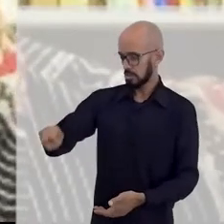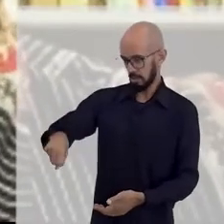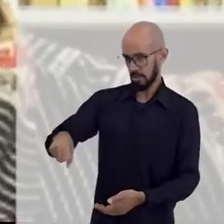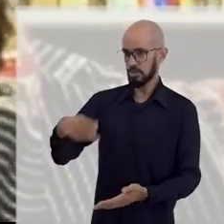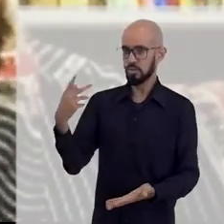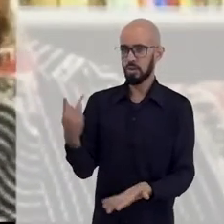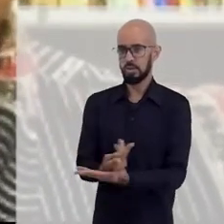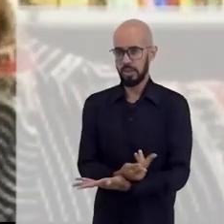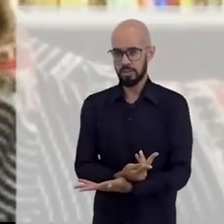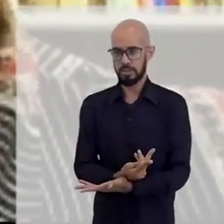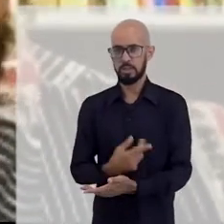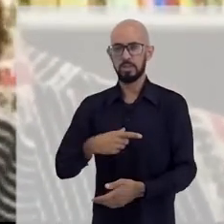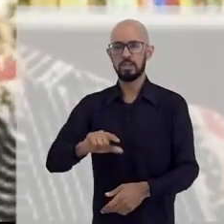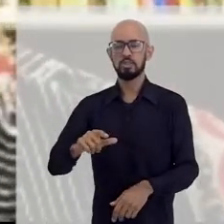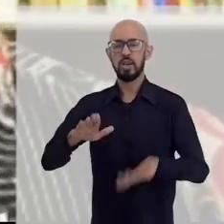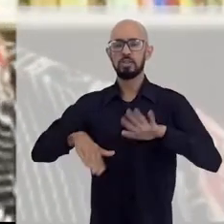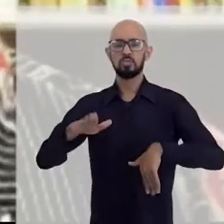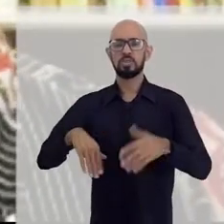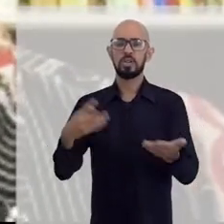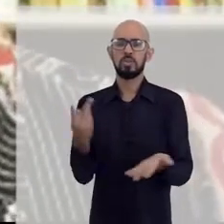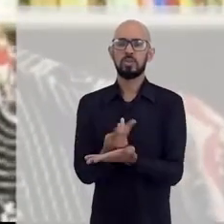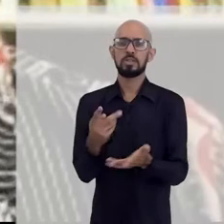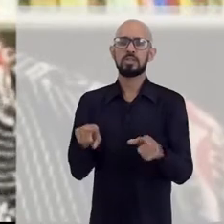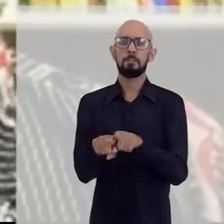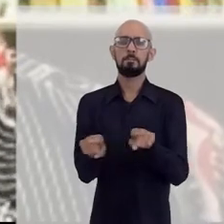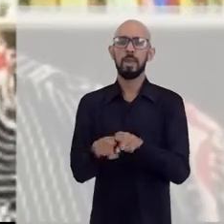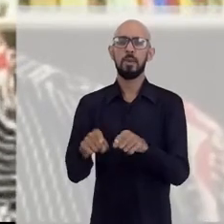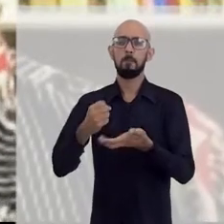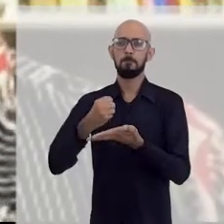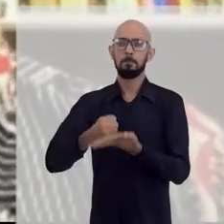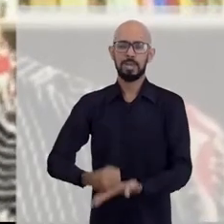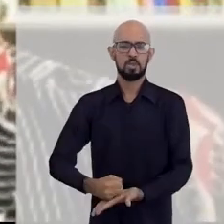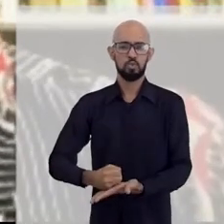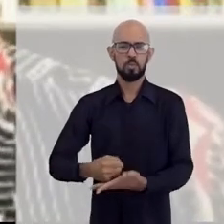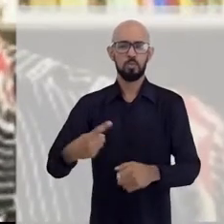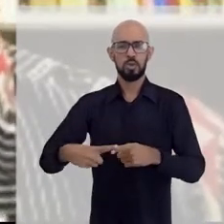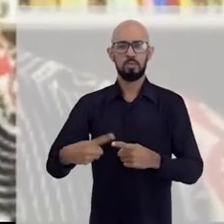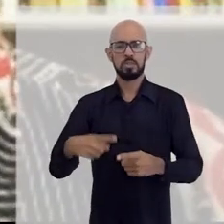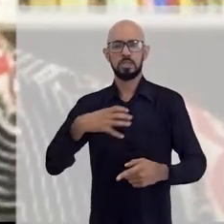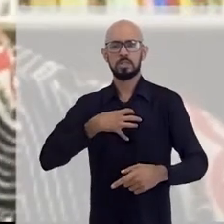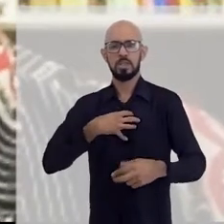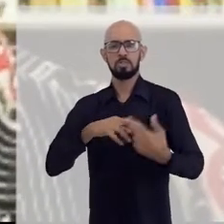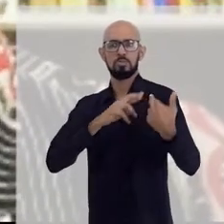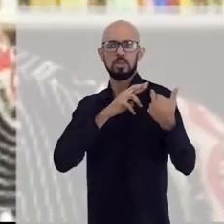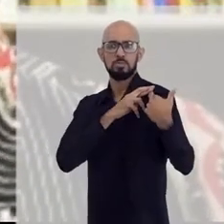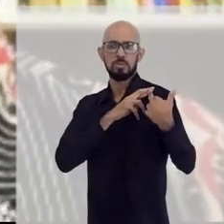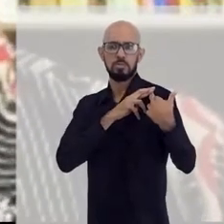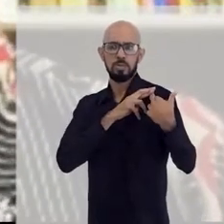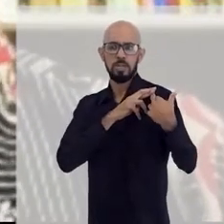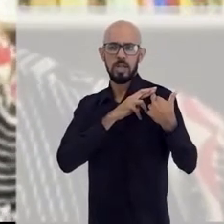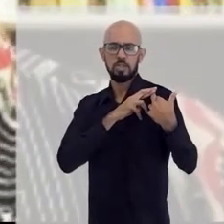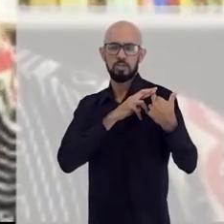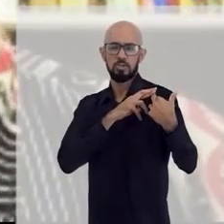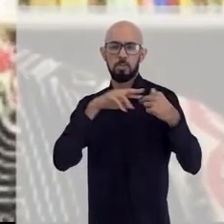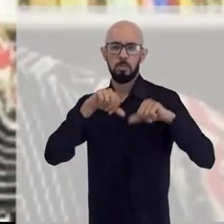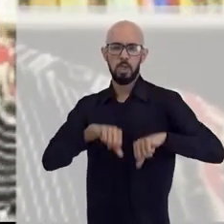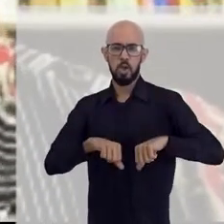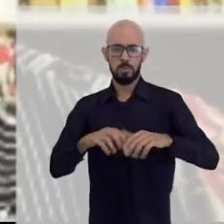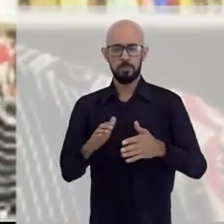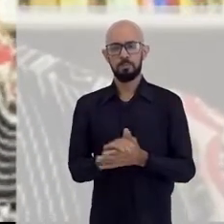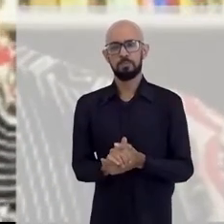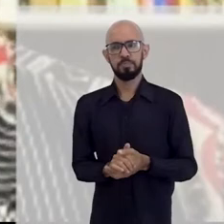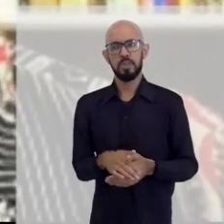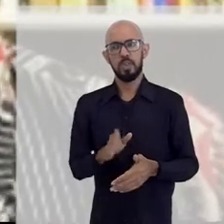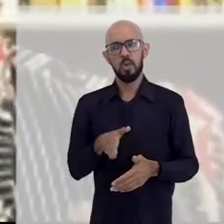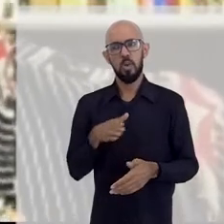E isso nos dá uma carga, um peso muito grande. Um peso muito grande porque você tem uma responsabilidade muito grande. Eu fui muito,